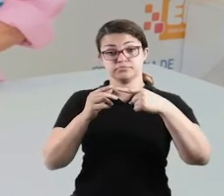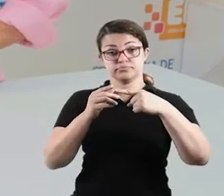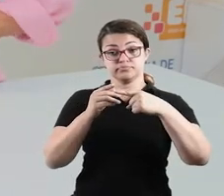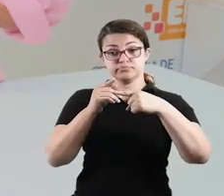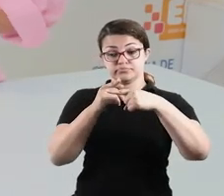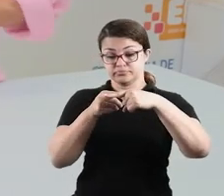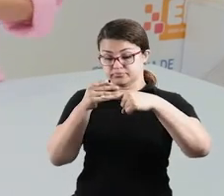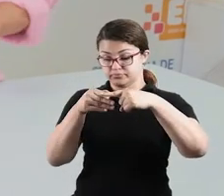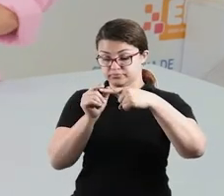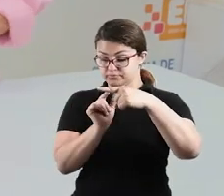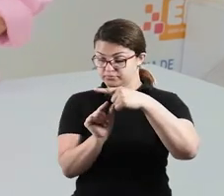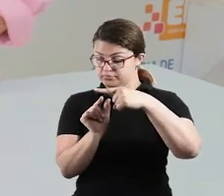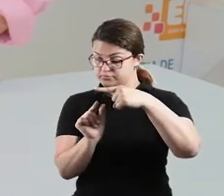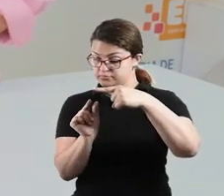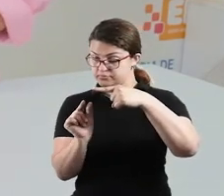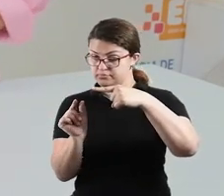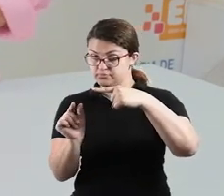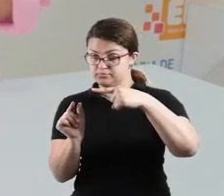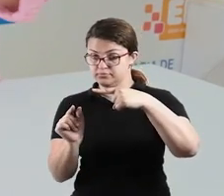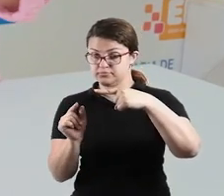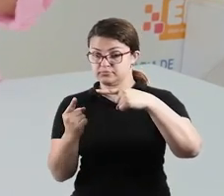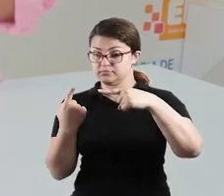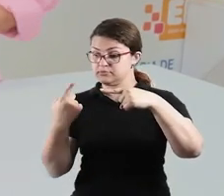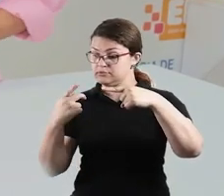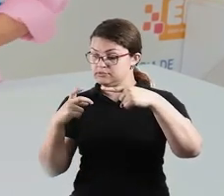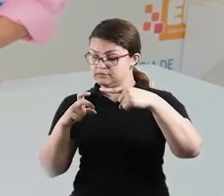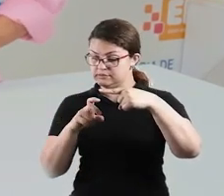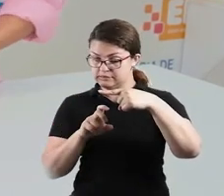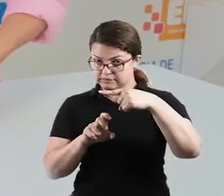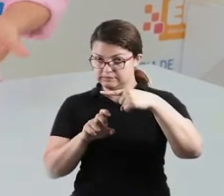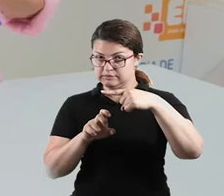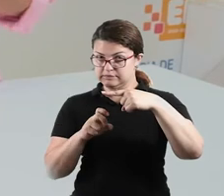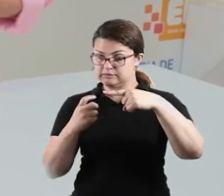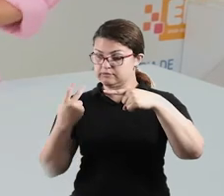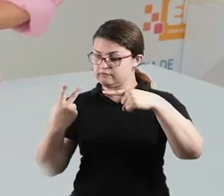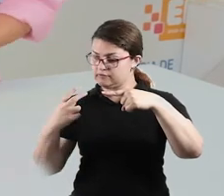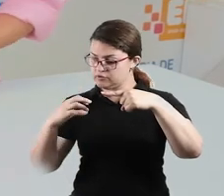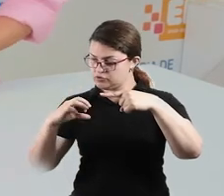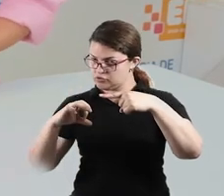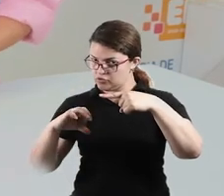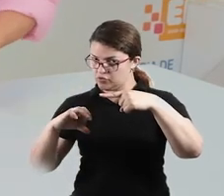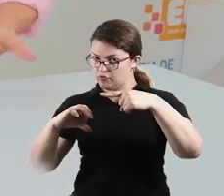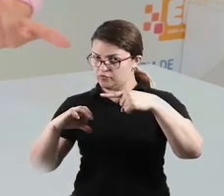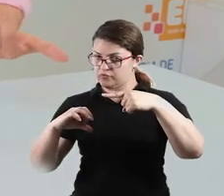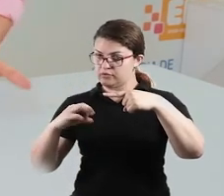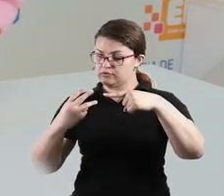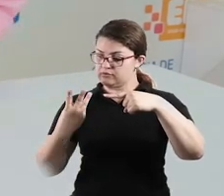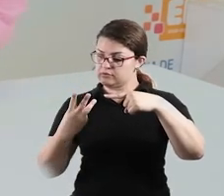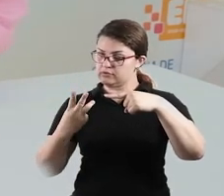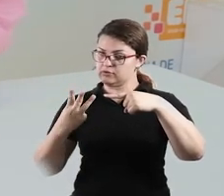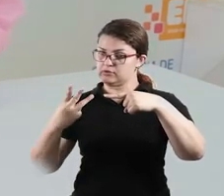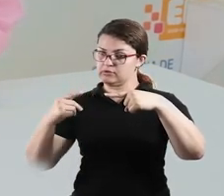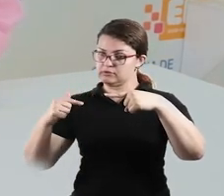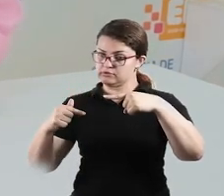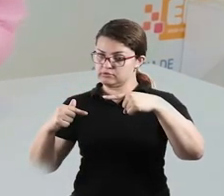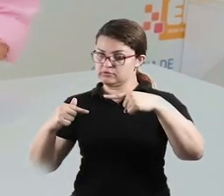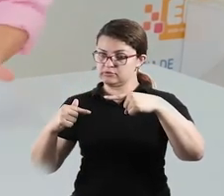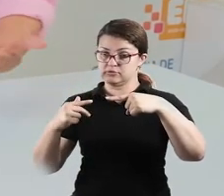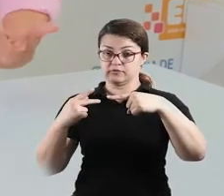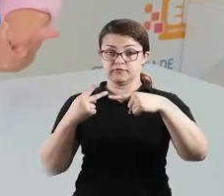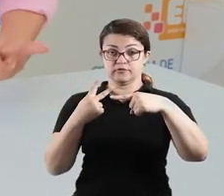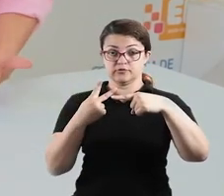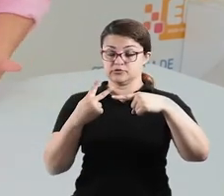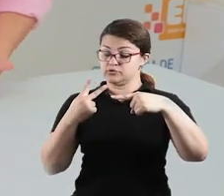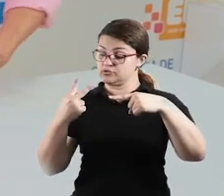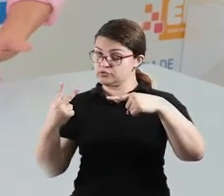adequado as seguintes temperaturas: 15 graus, 29 graus, 37 graus,